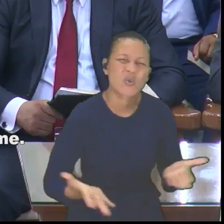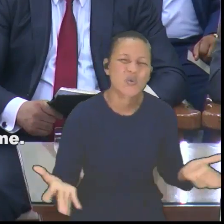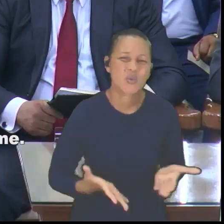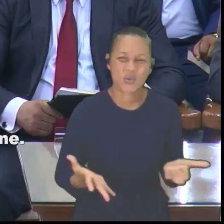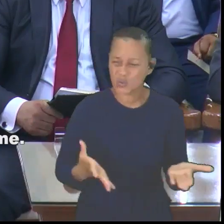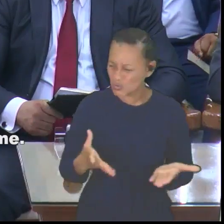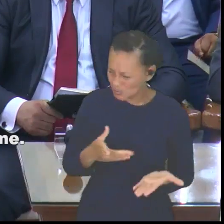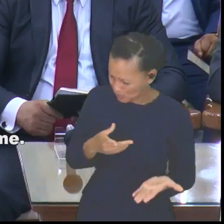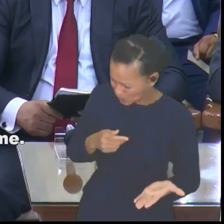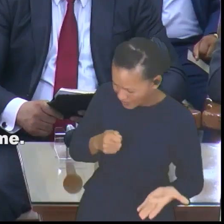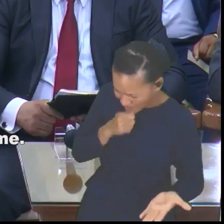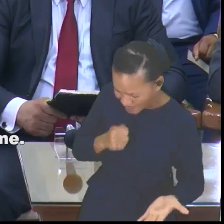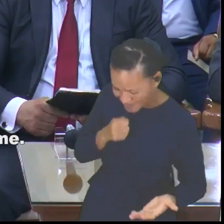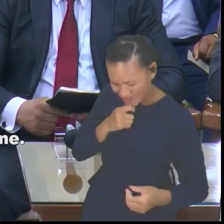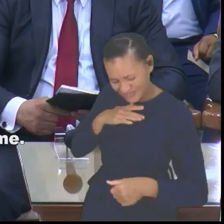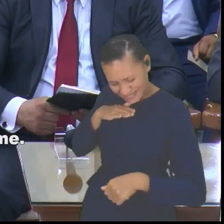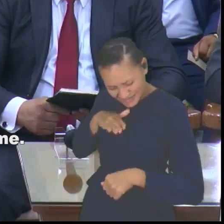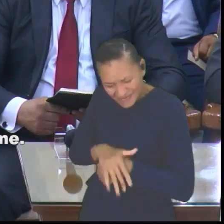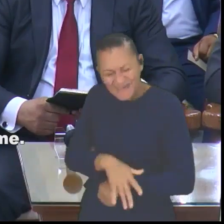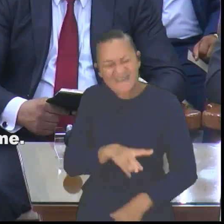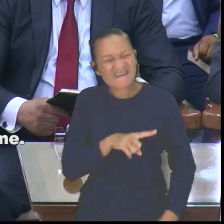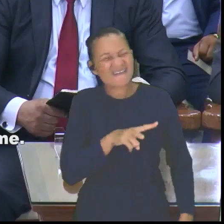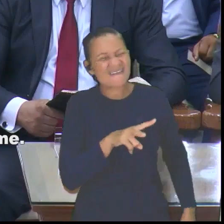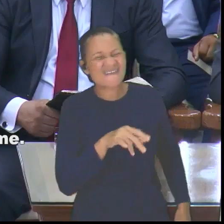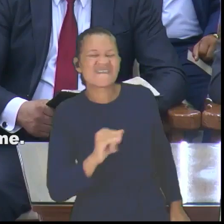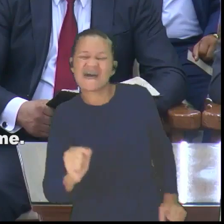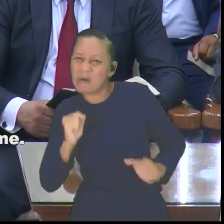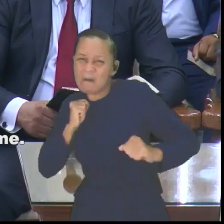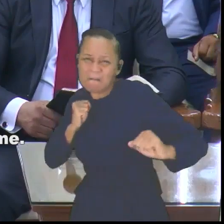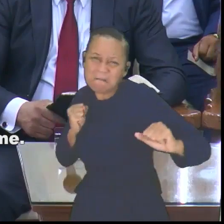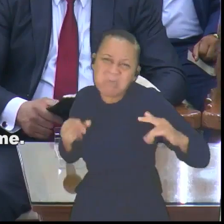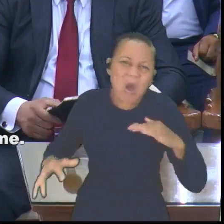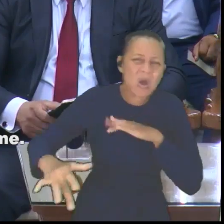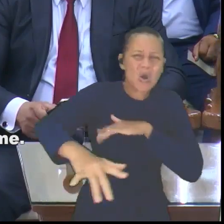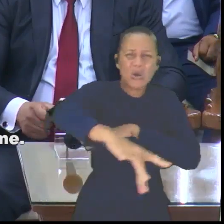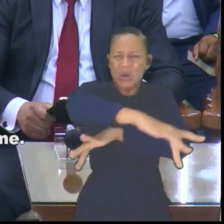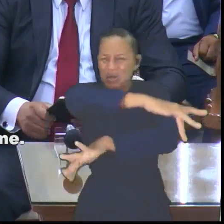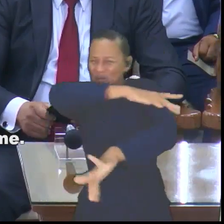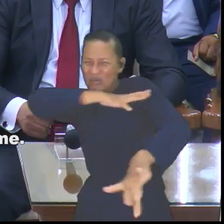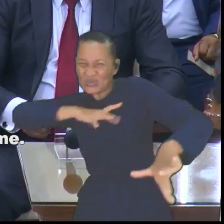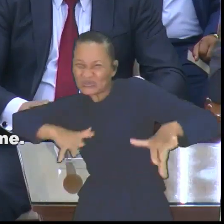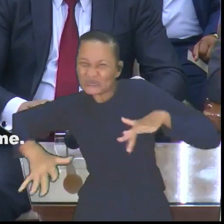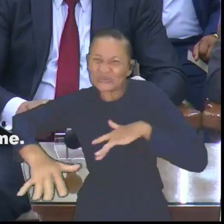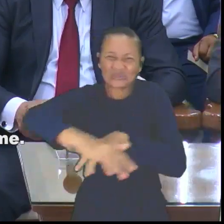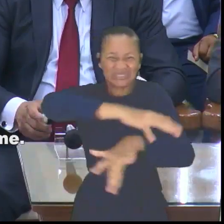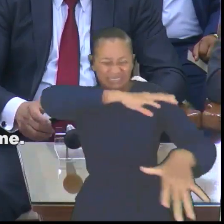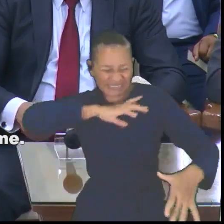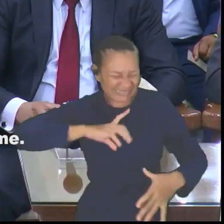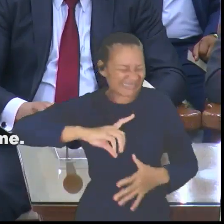noite haverá intervenção